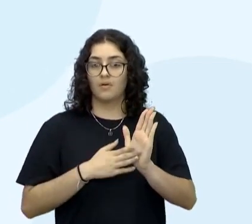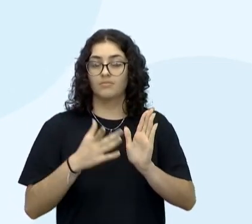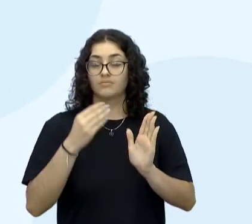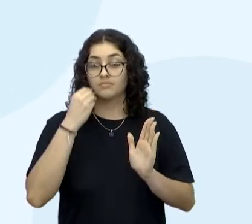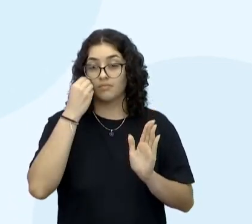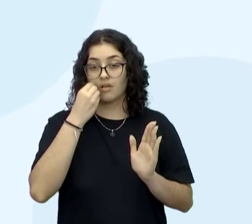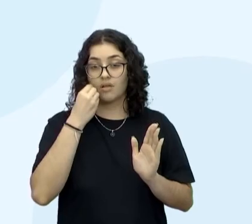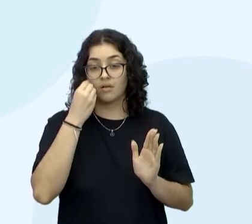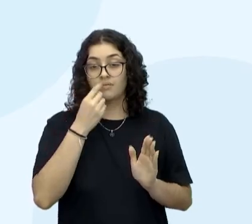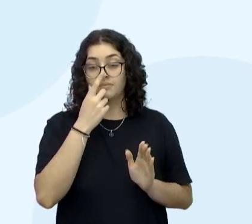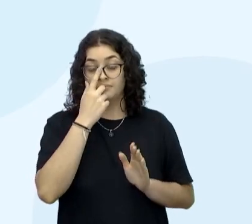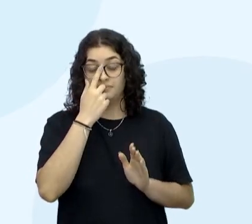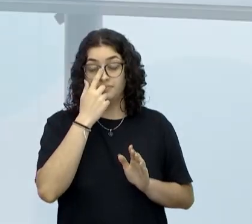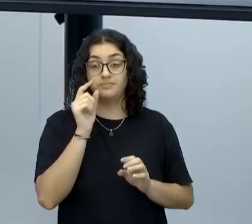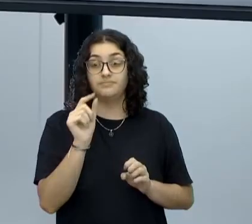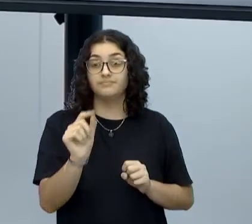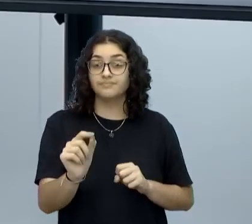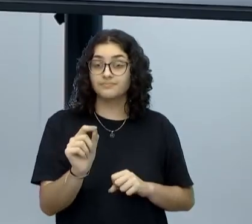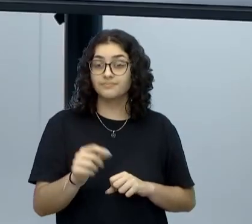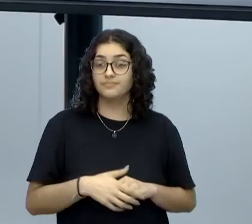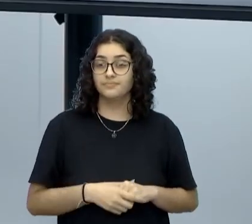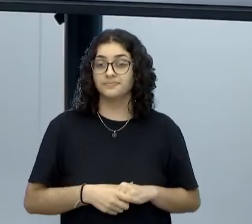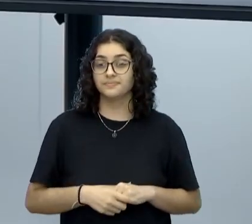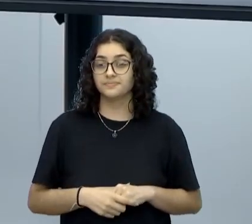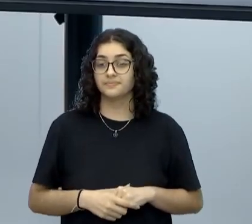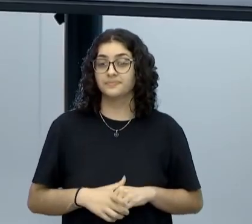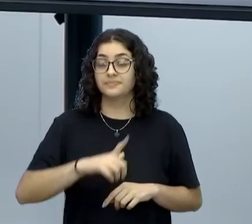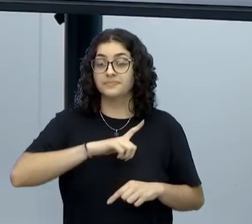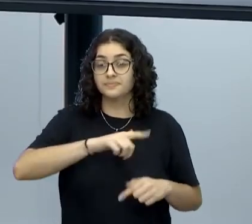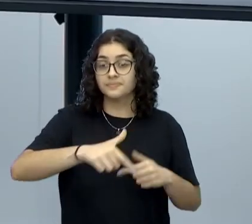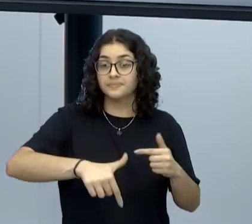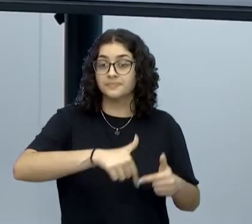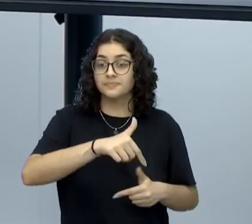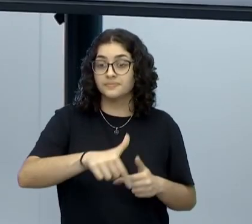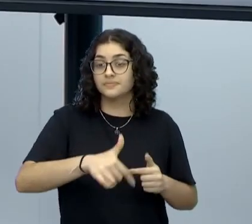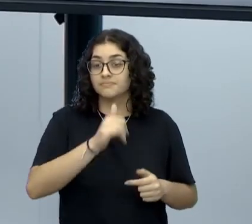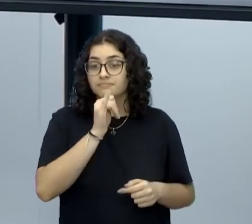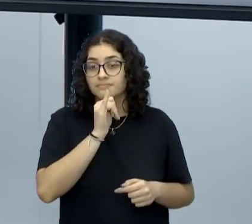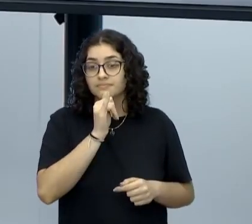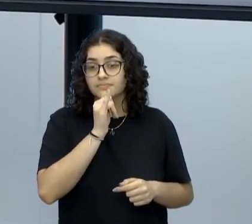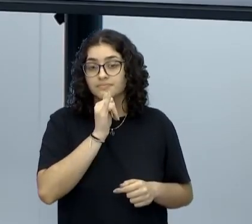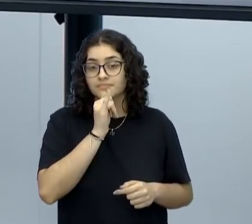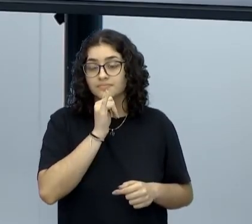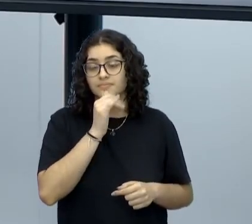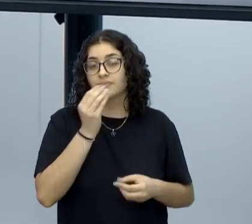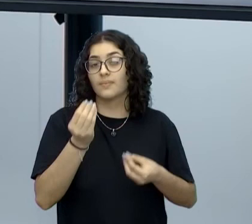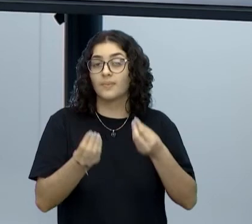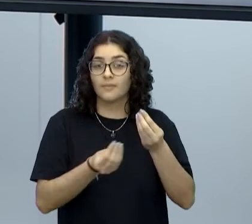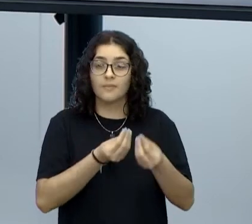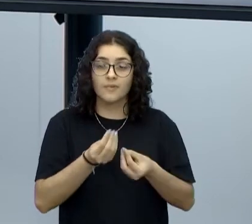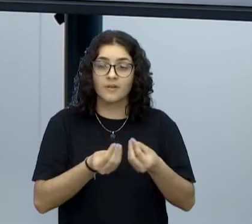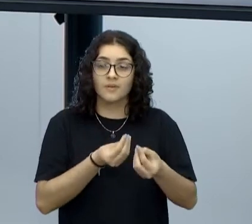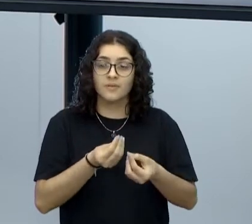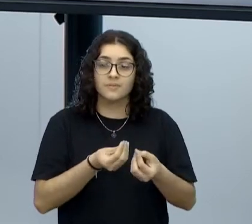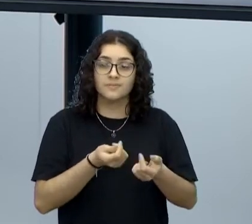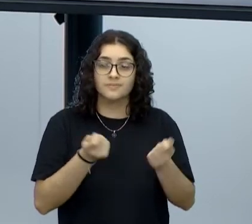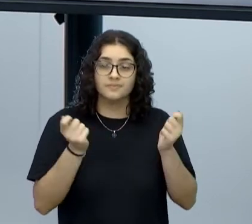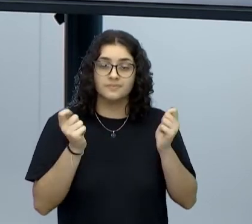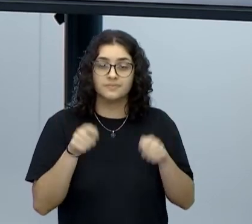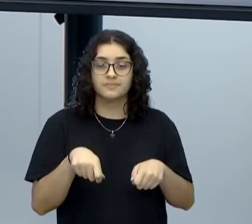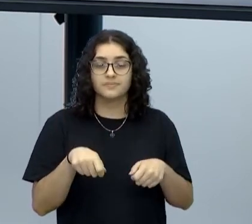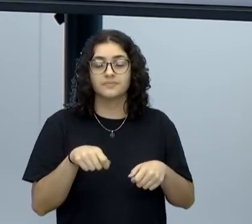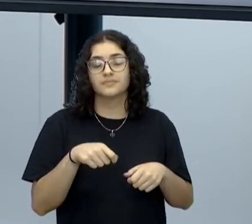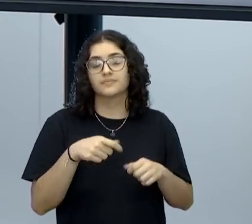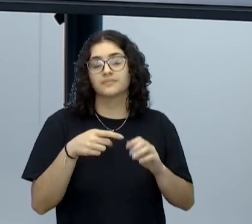A proposta de experimentação, ela traz aí para vocês trabalharem, por exemplo, de como pode ser